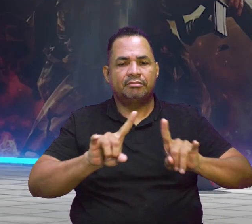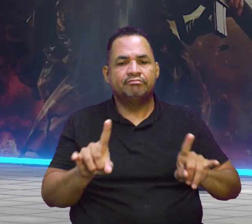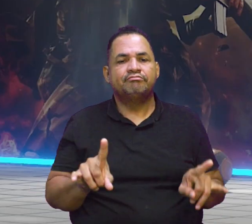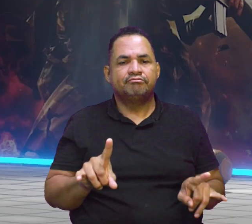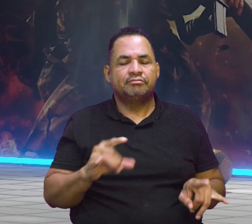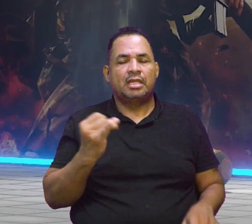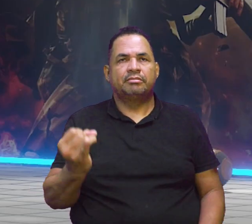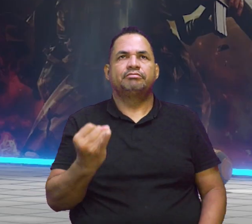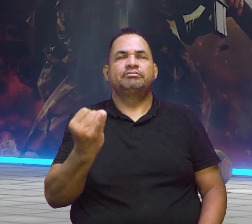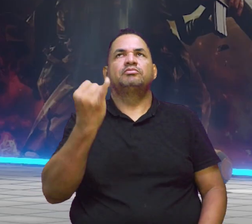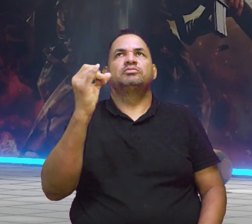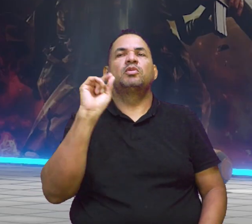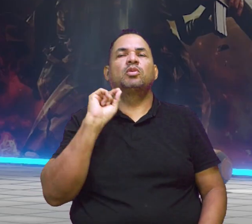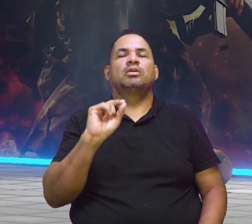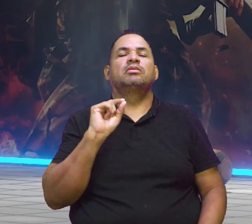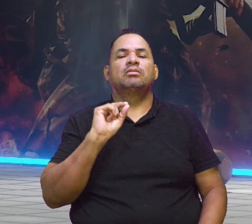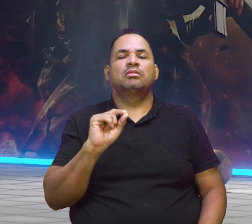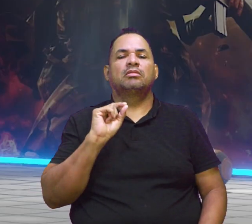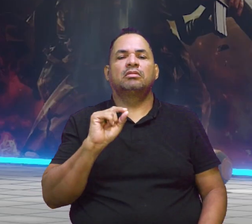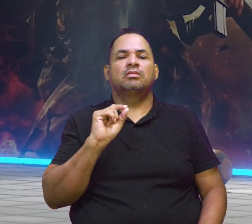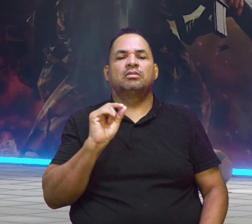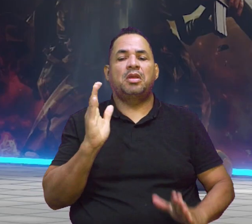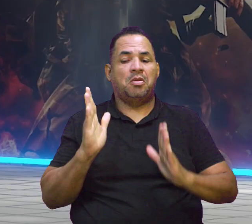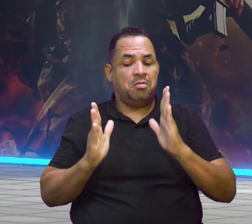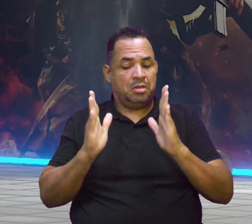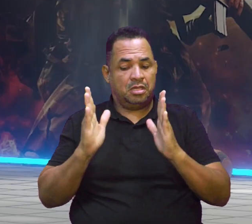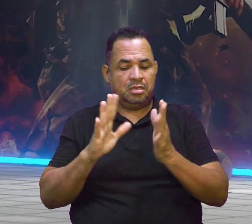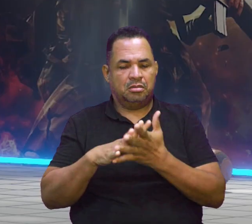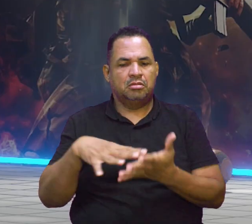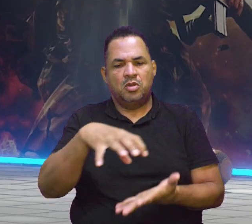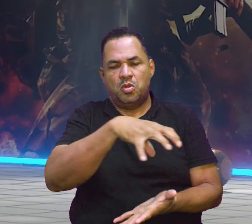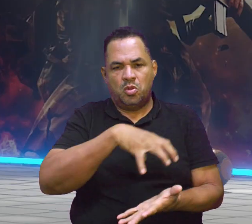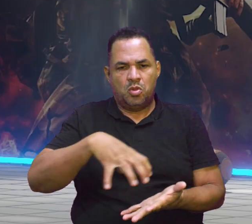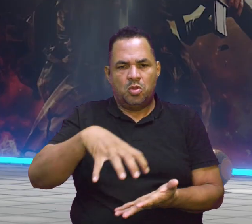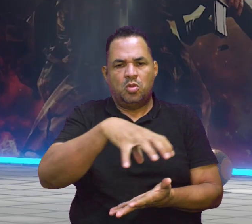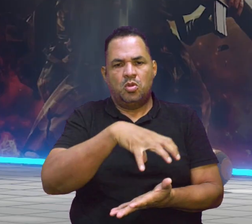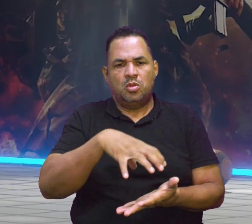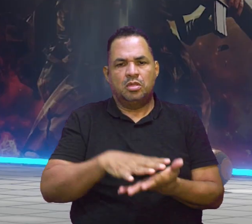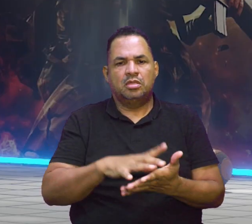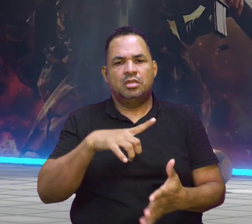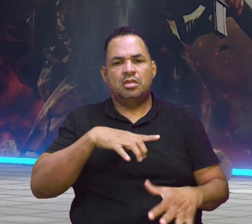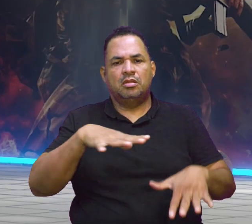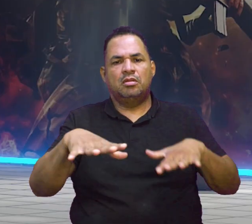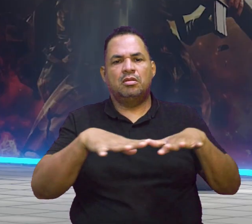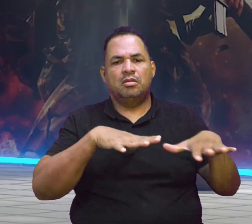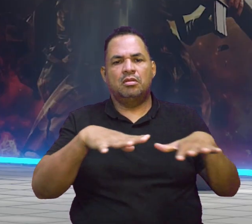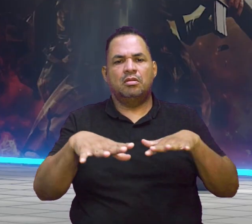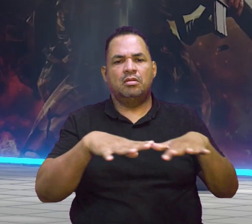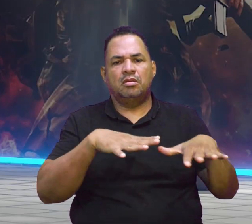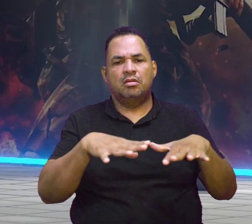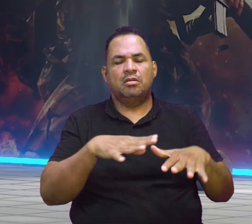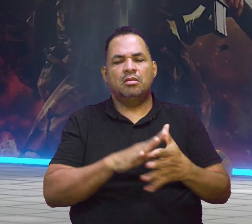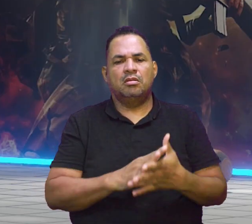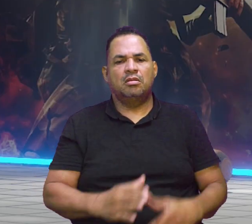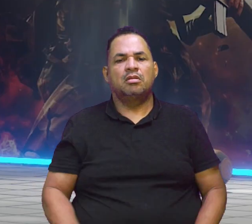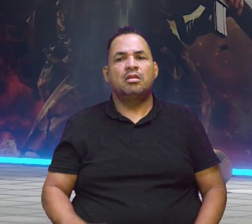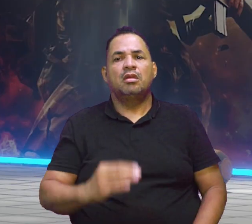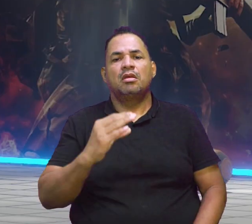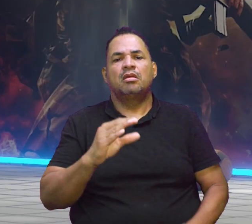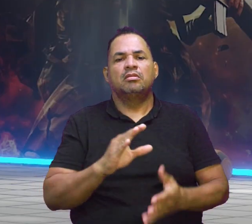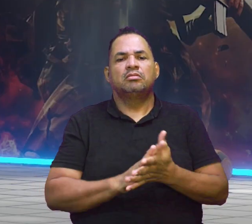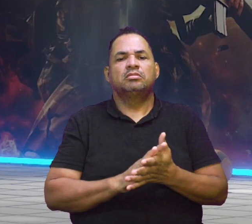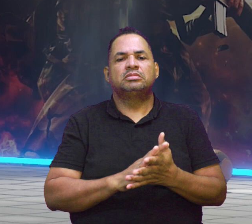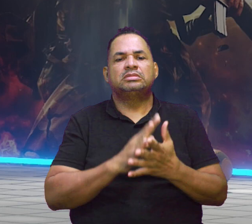importante, que durante essa revolta, nós vamos ter um movimento do bota abaixo, ou seja, de uma limpeza